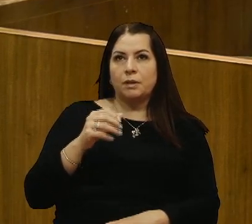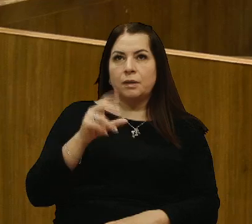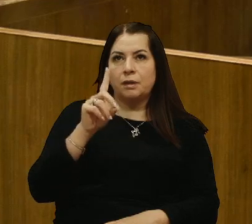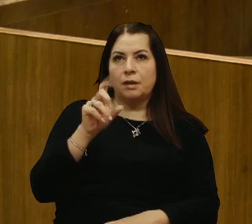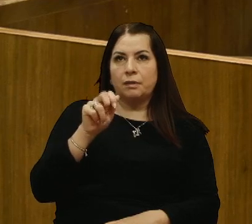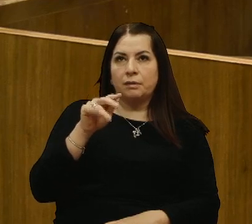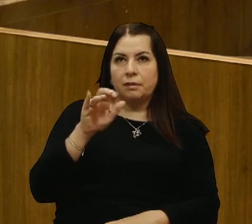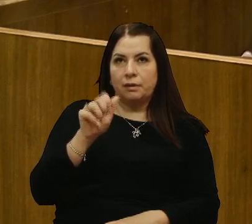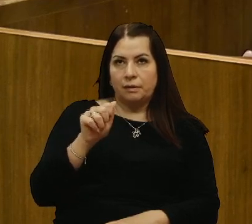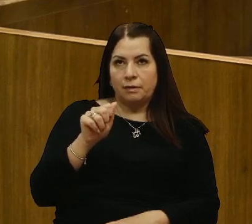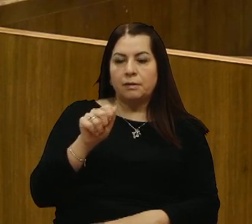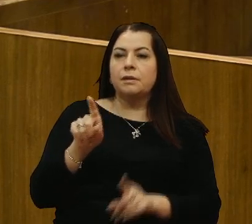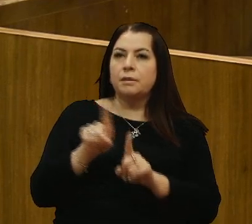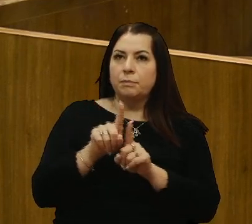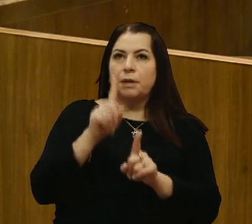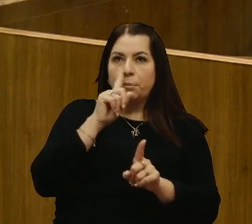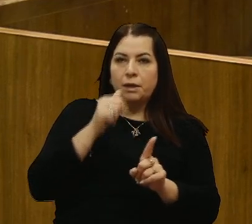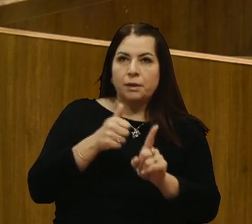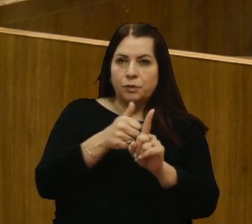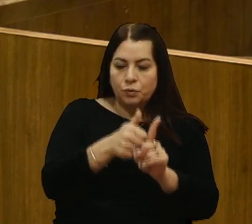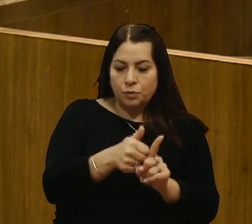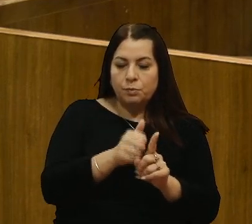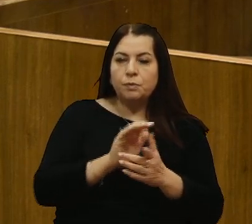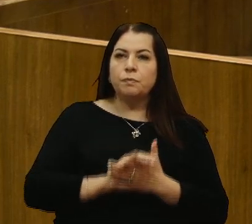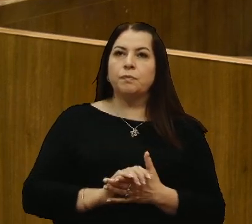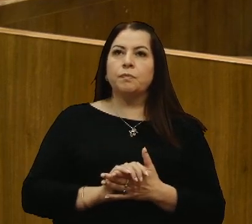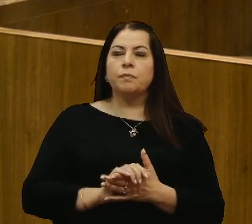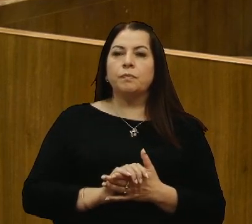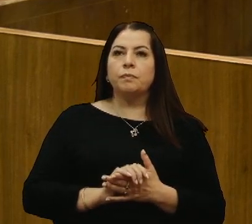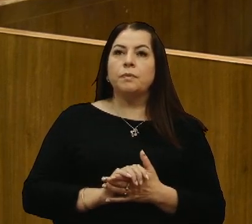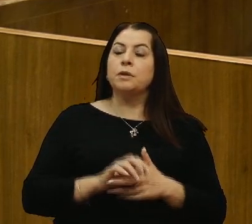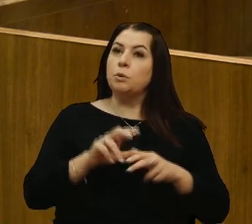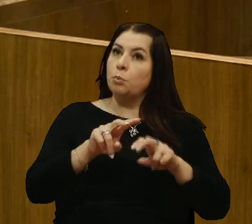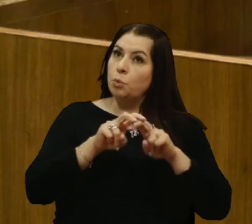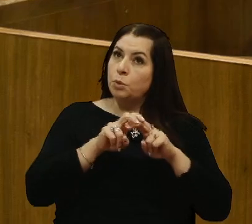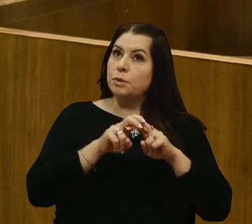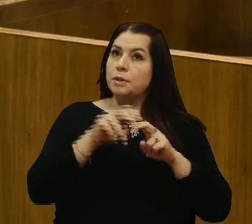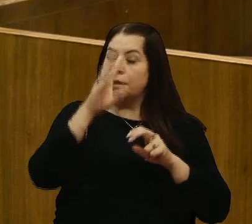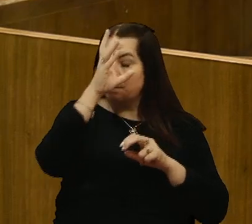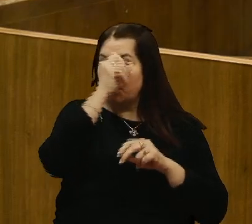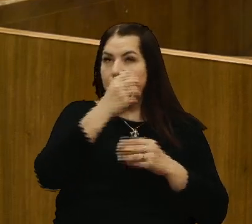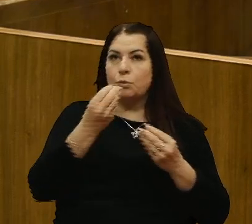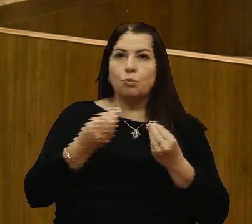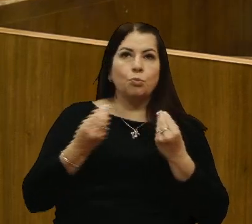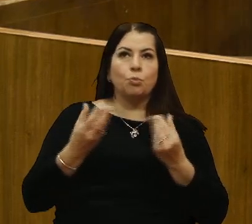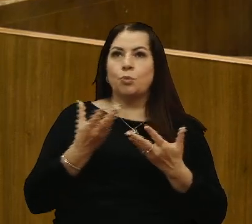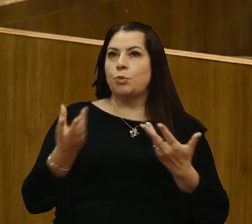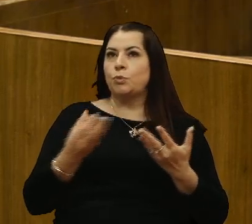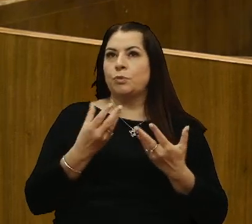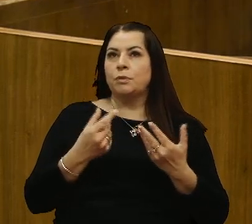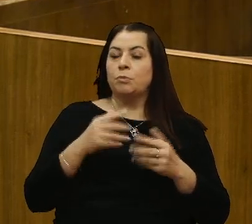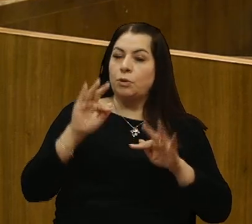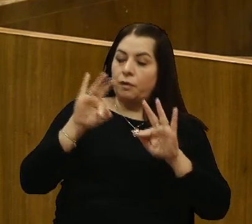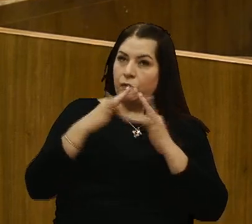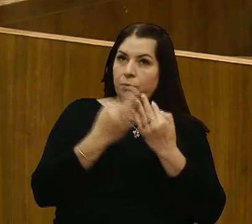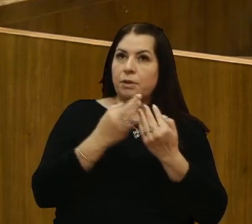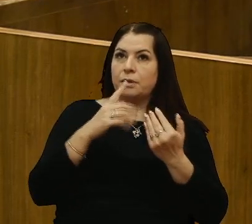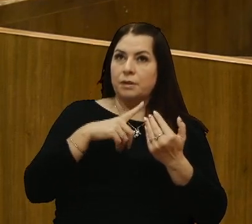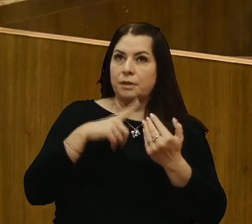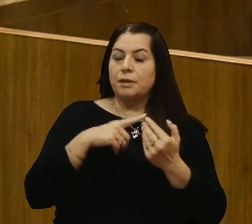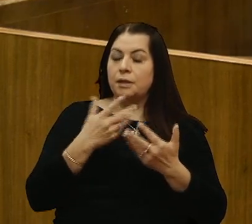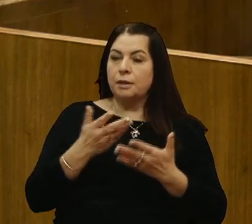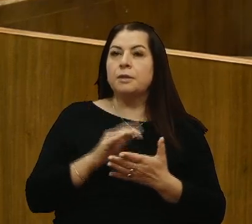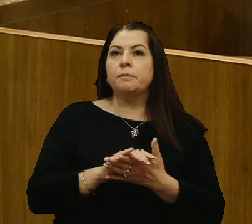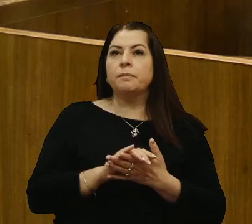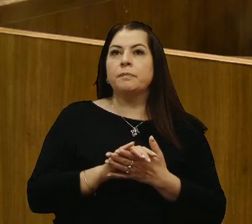Dayana Heck, que também é uma mãe atípica e que, por isso, a gente aprendeu muito, porque na família a gente tem